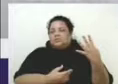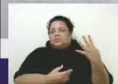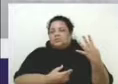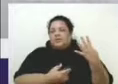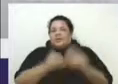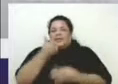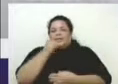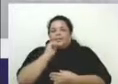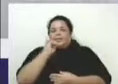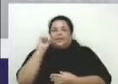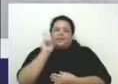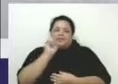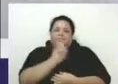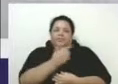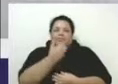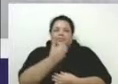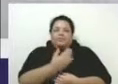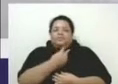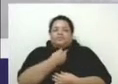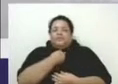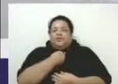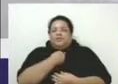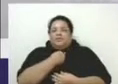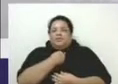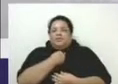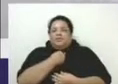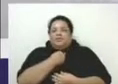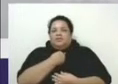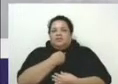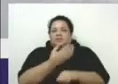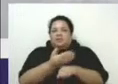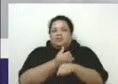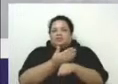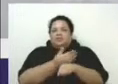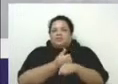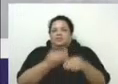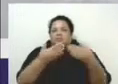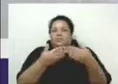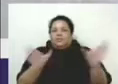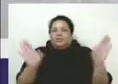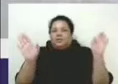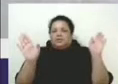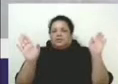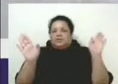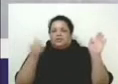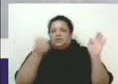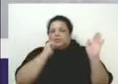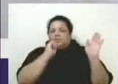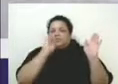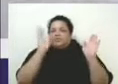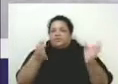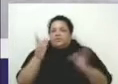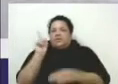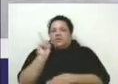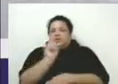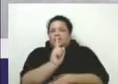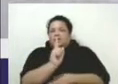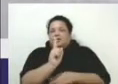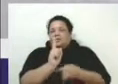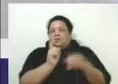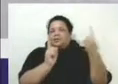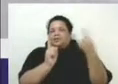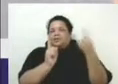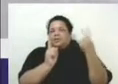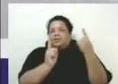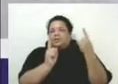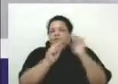vaga, antes de abrir os portões da escola, a mãe já estava lá, seria a primeira da lista para